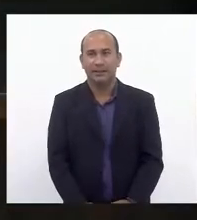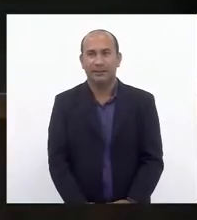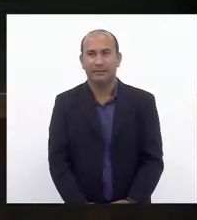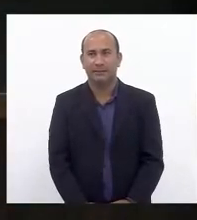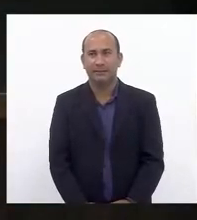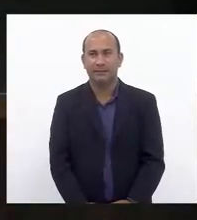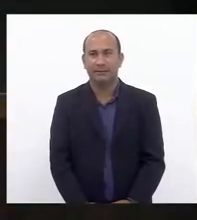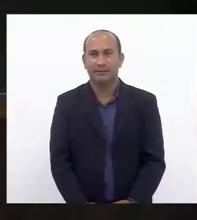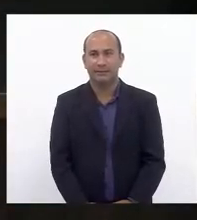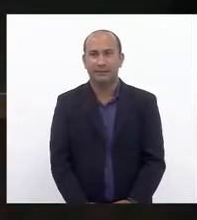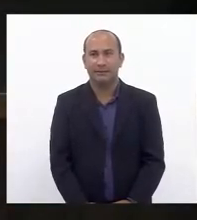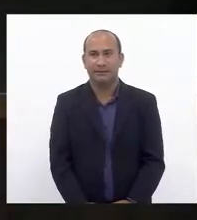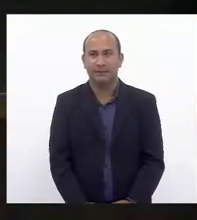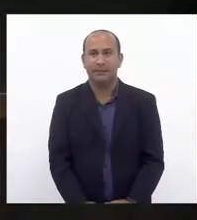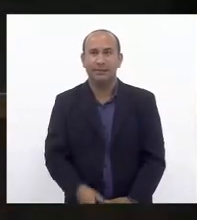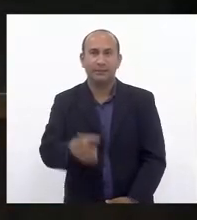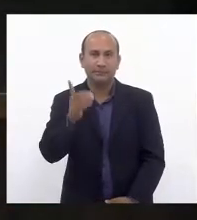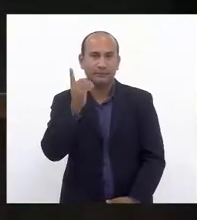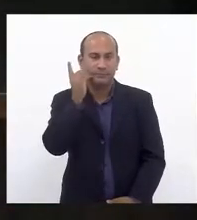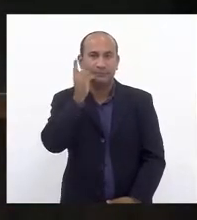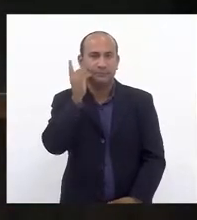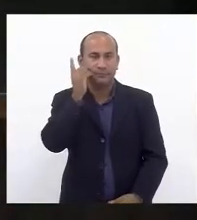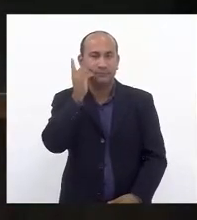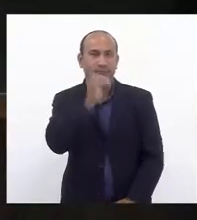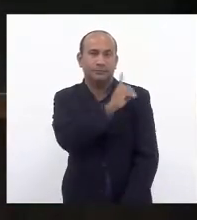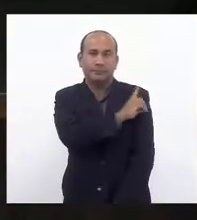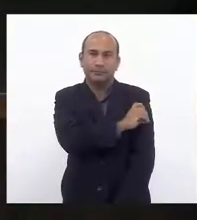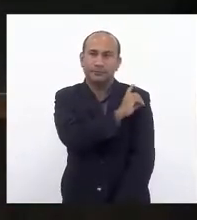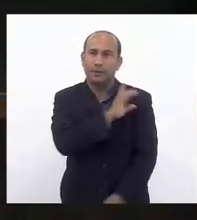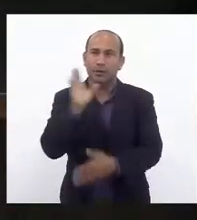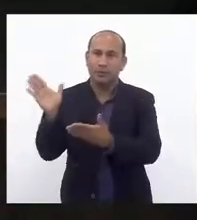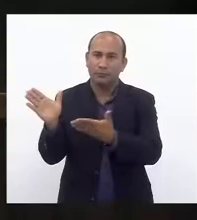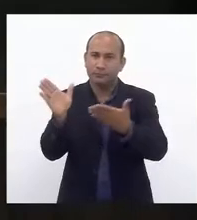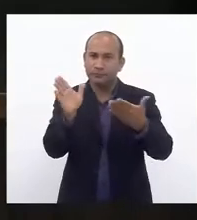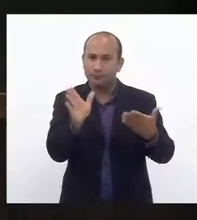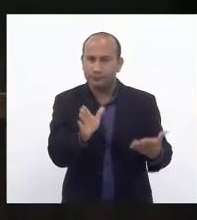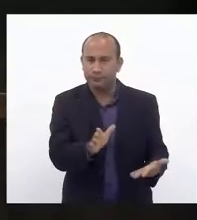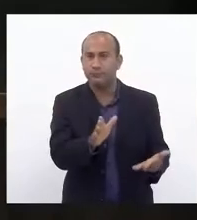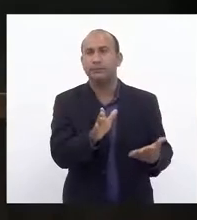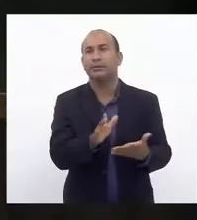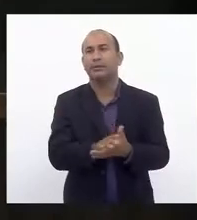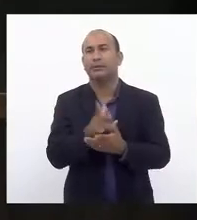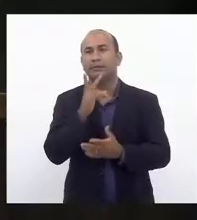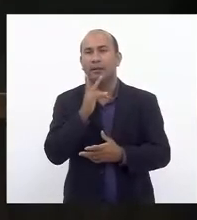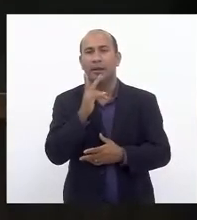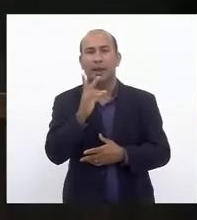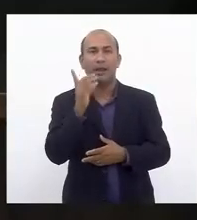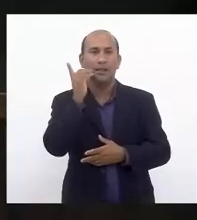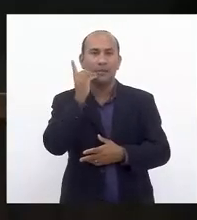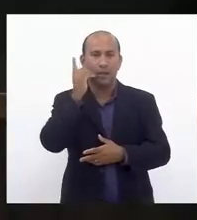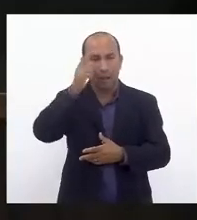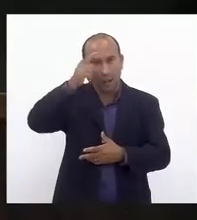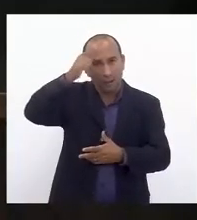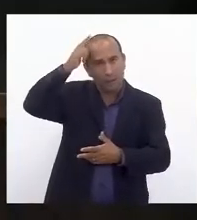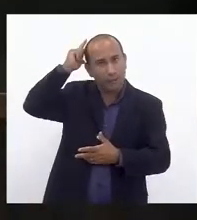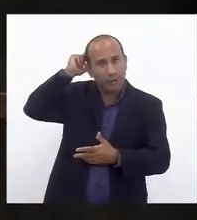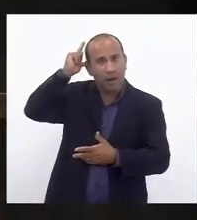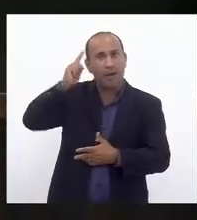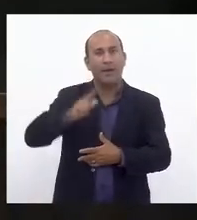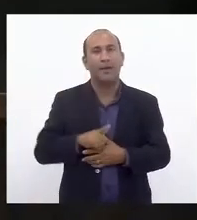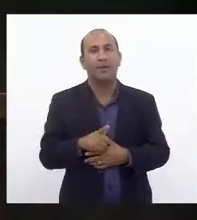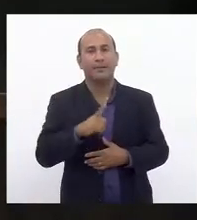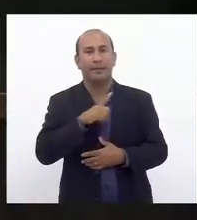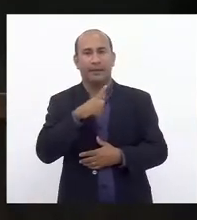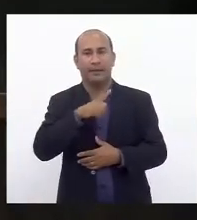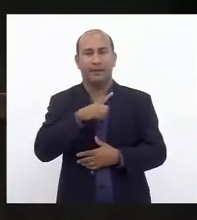excelentíssima senhora deputada enfermeira Rejane. Convido a fazer uso da palavra o excelentíssimo deputado Luiz Paulo. O senhor dispõe